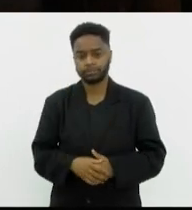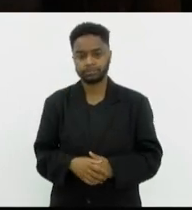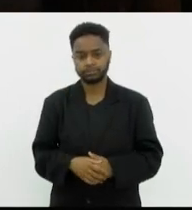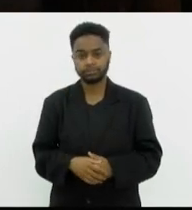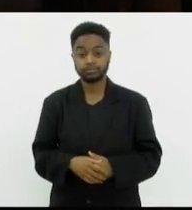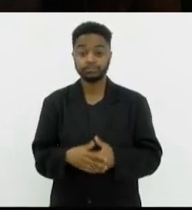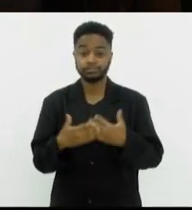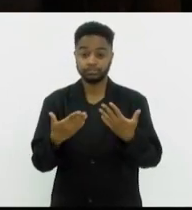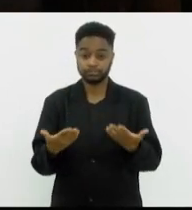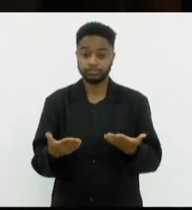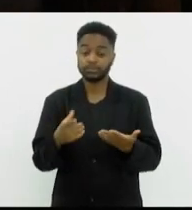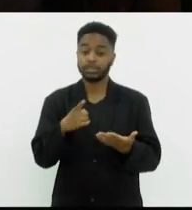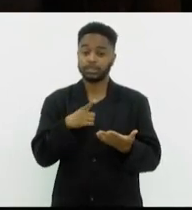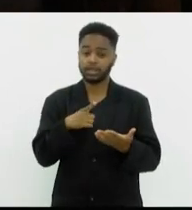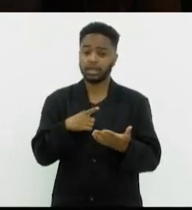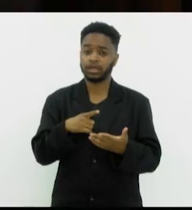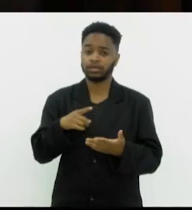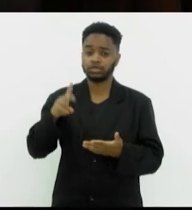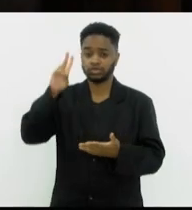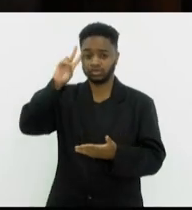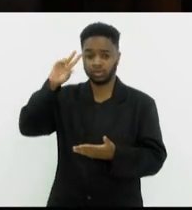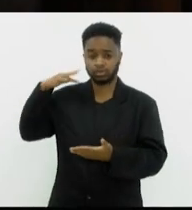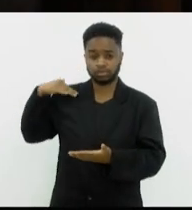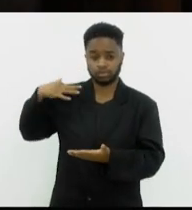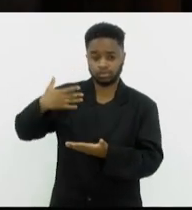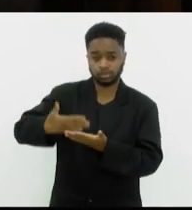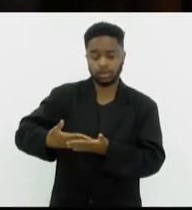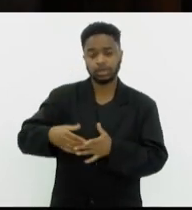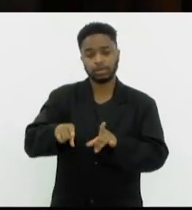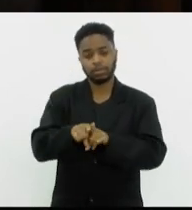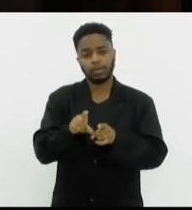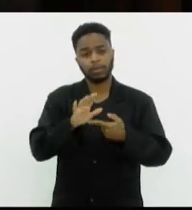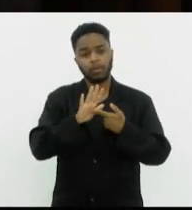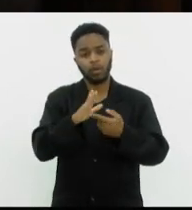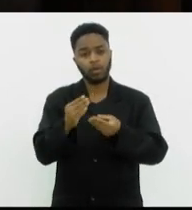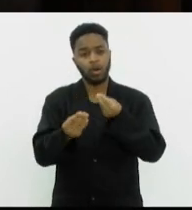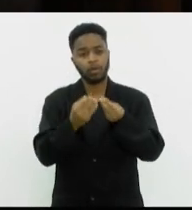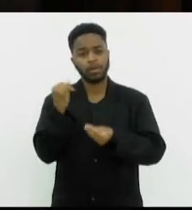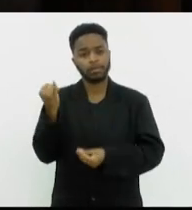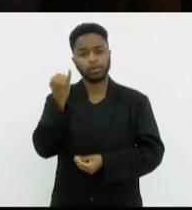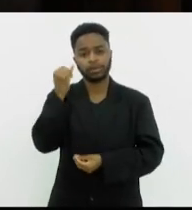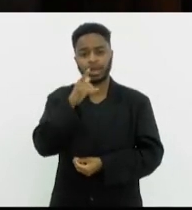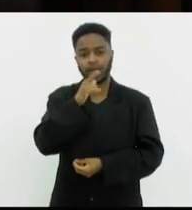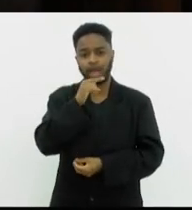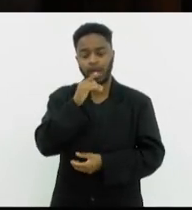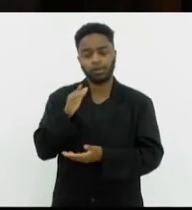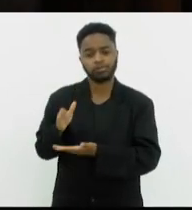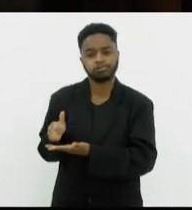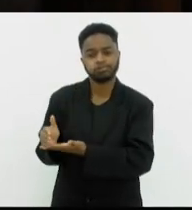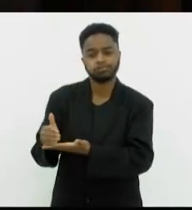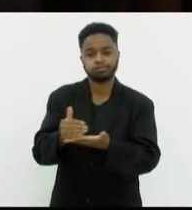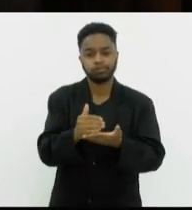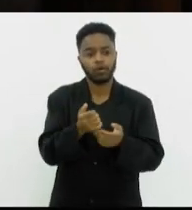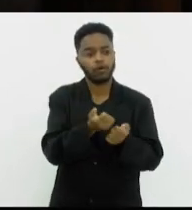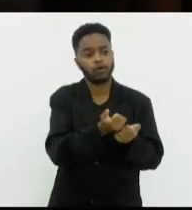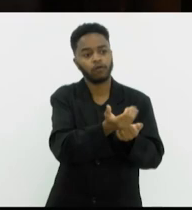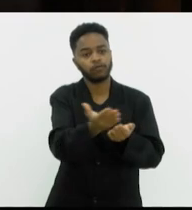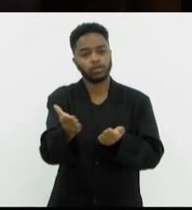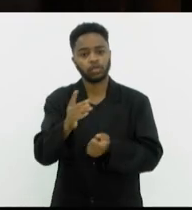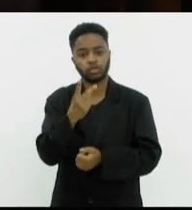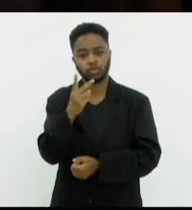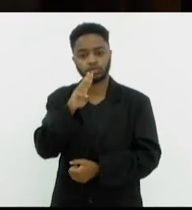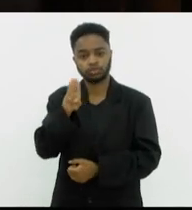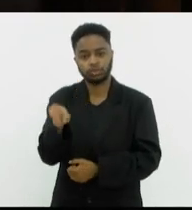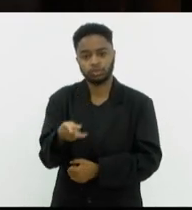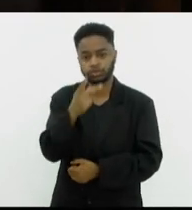Mesmo com todo esse histórico, com a importância da captação dessa água para quase 2 milhões de pessoas,